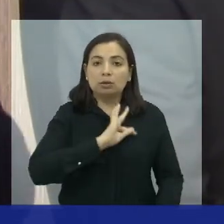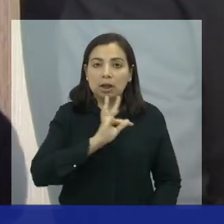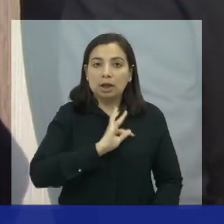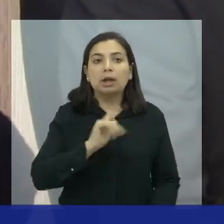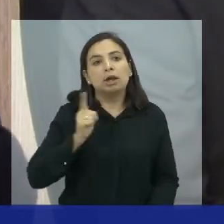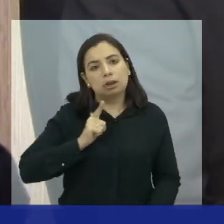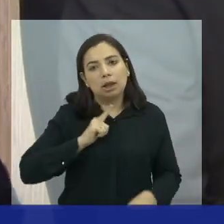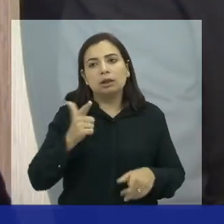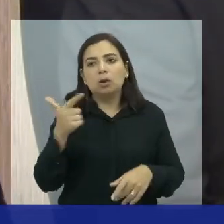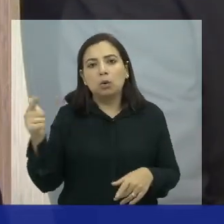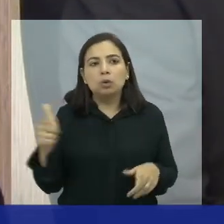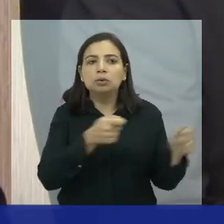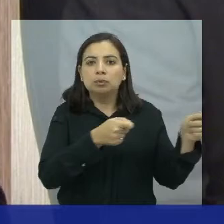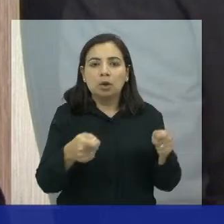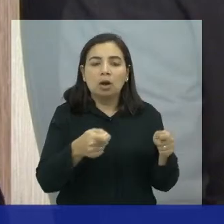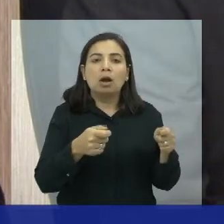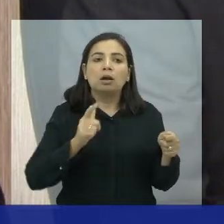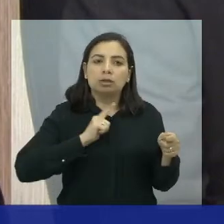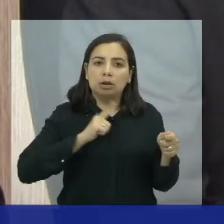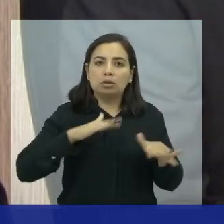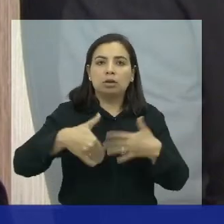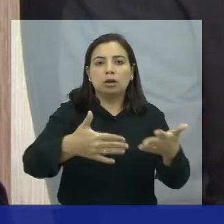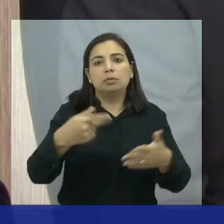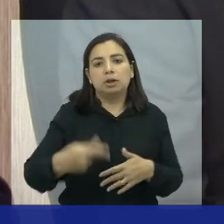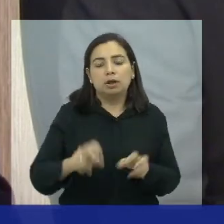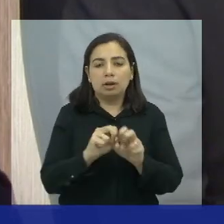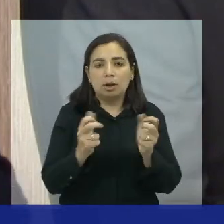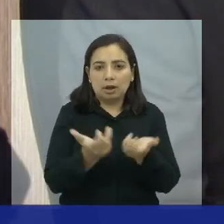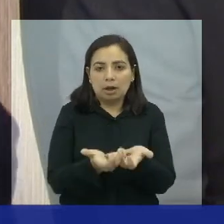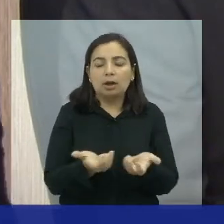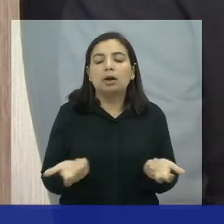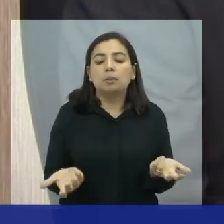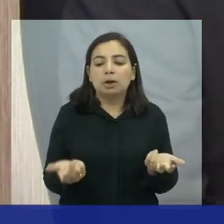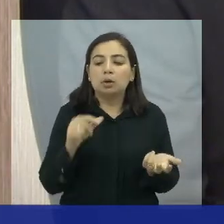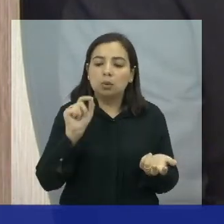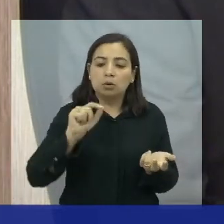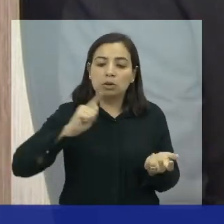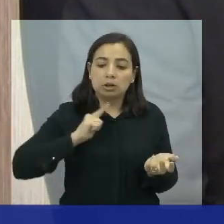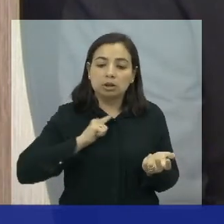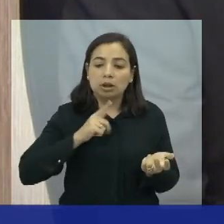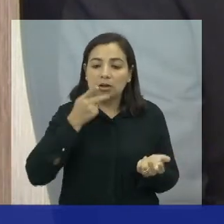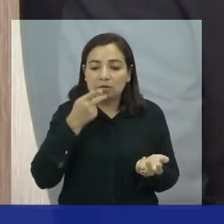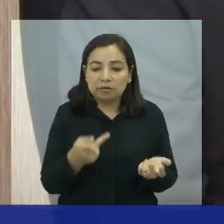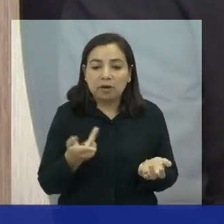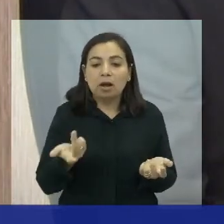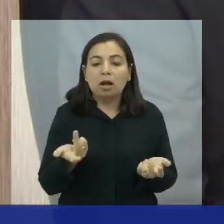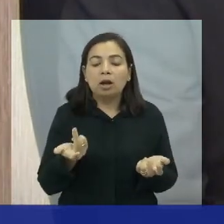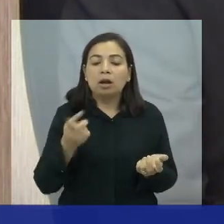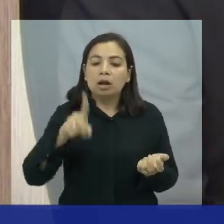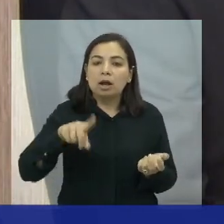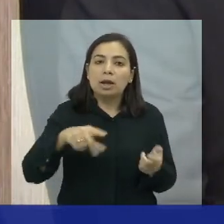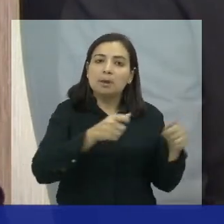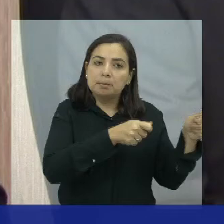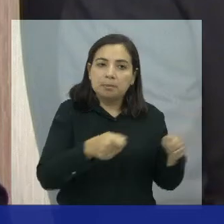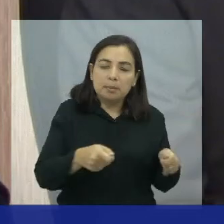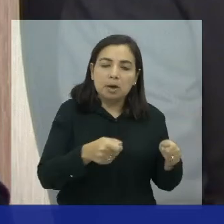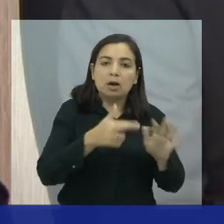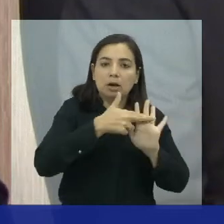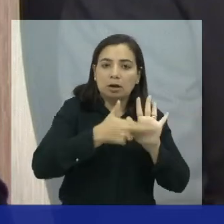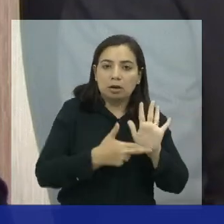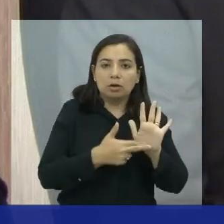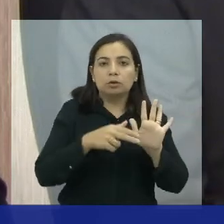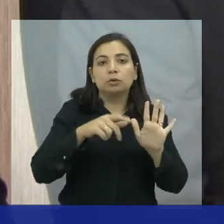matérias, além desta do Código da Cidade, que tramita na Câmara e que diz respeito a matérias regulamentadoras do